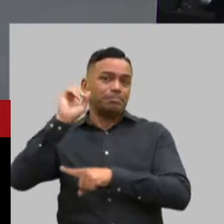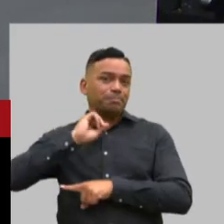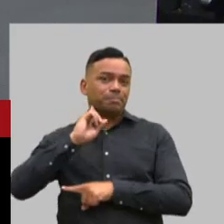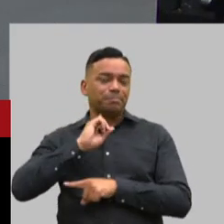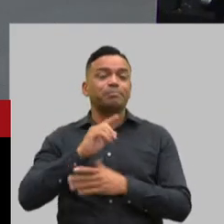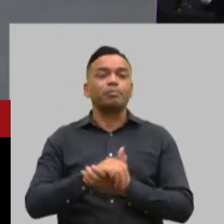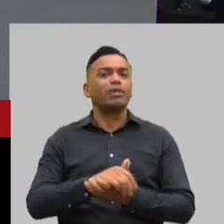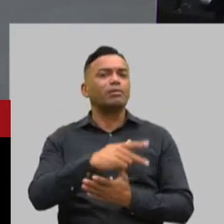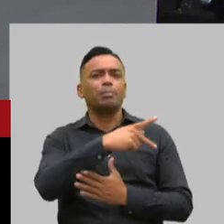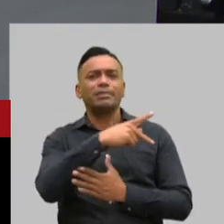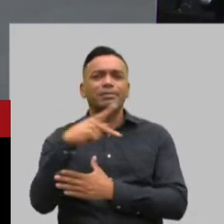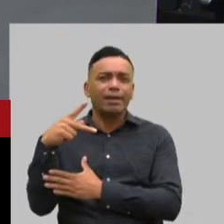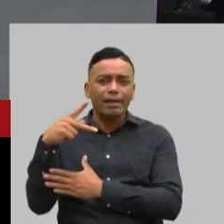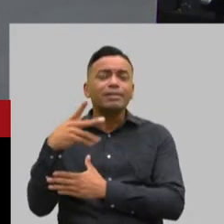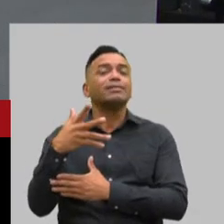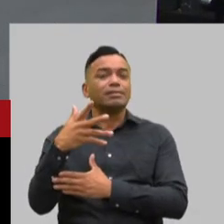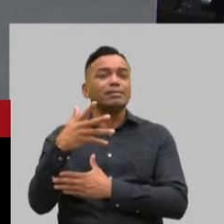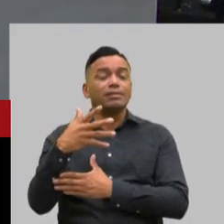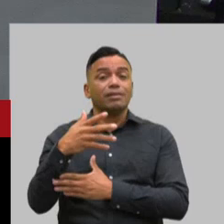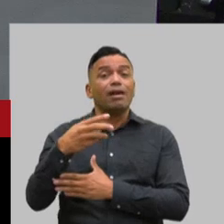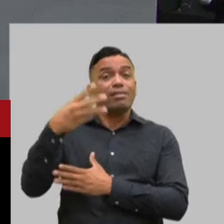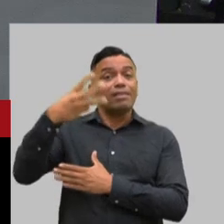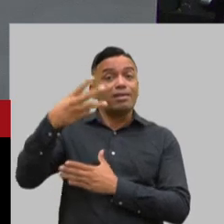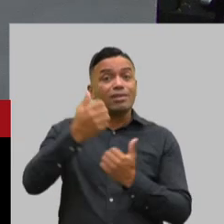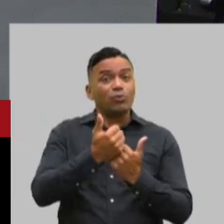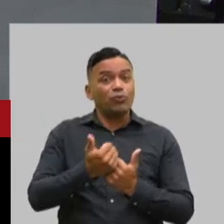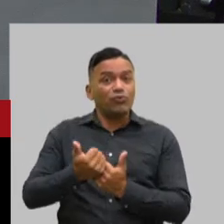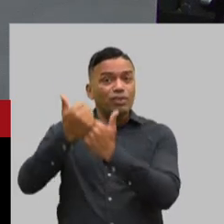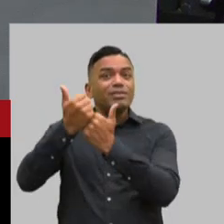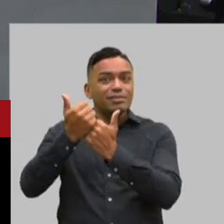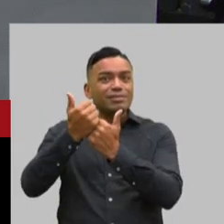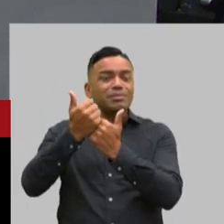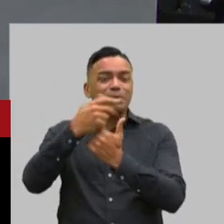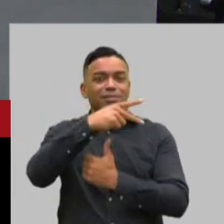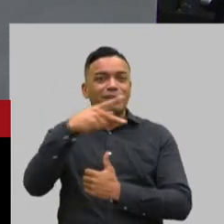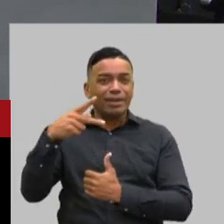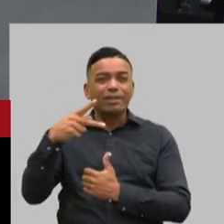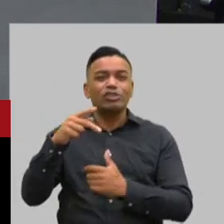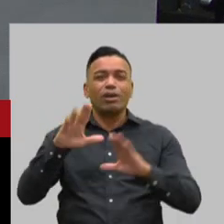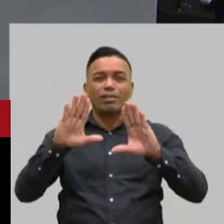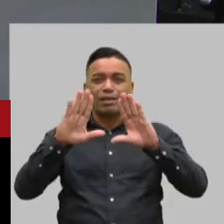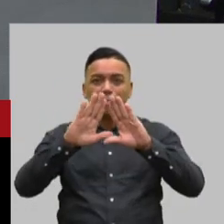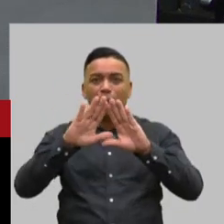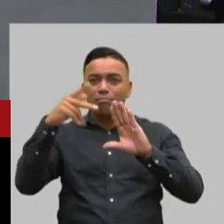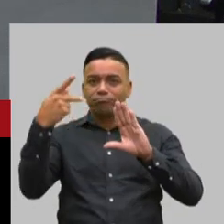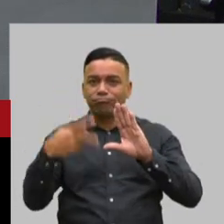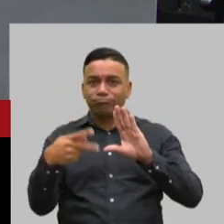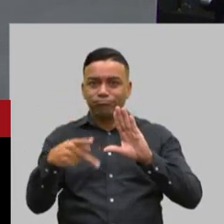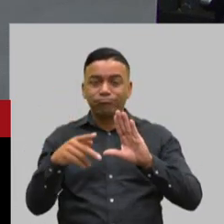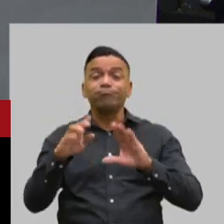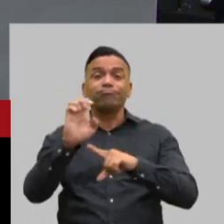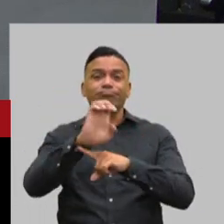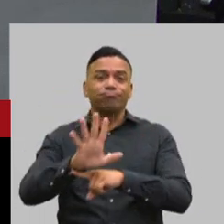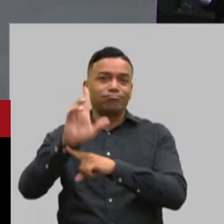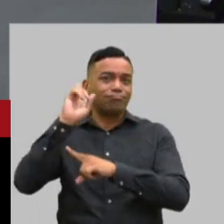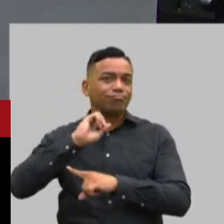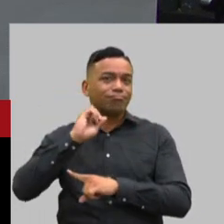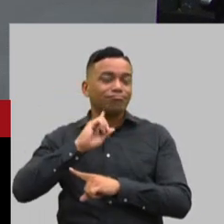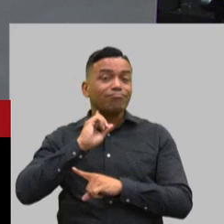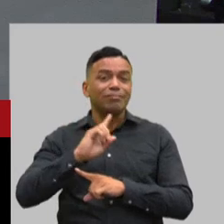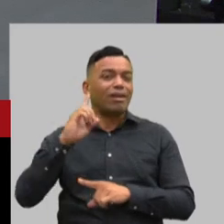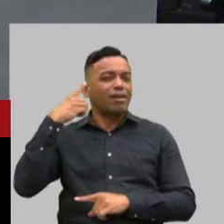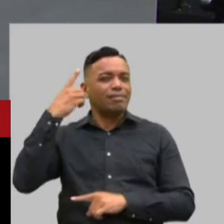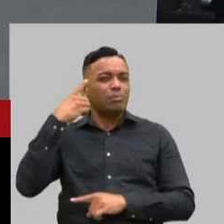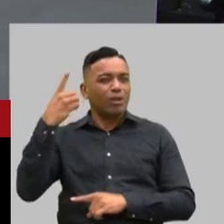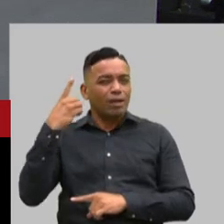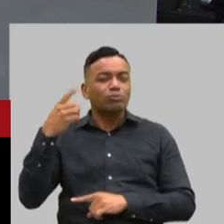do excelentíssimo senhor terceiro vice-presidente da Assembleia Legislativa de Minas Gerais, deputado Betinho Pinto Coelho,